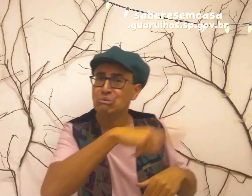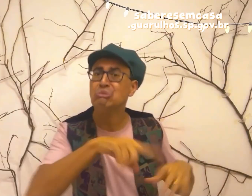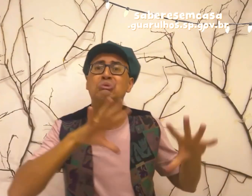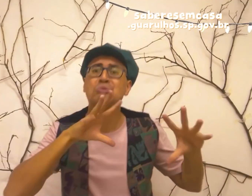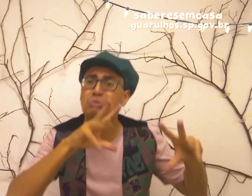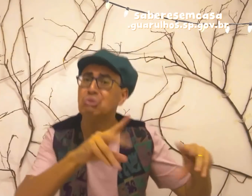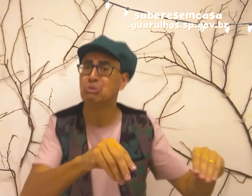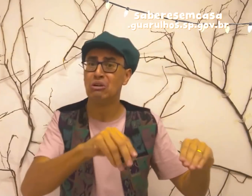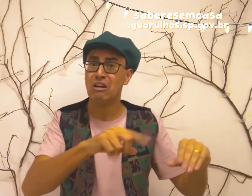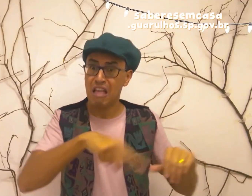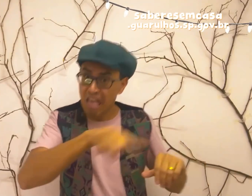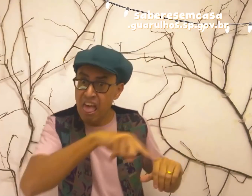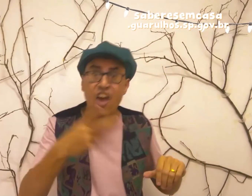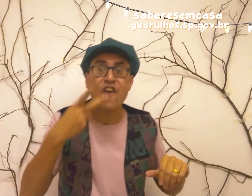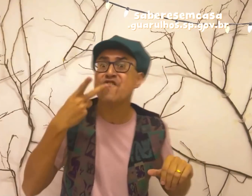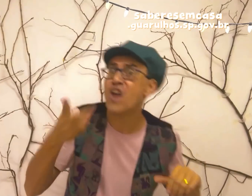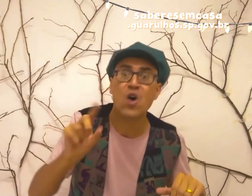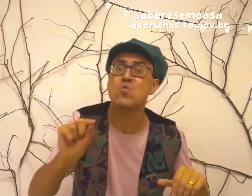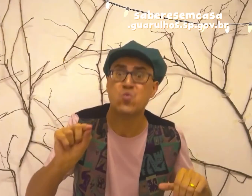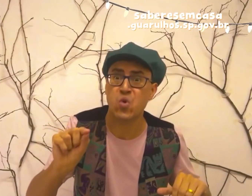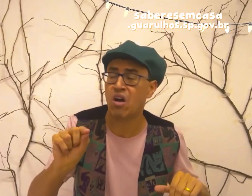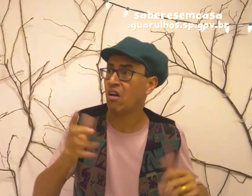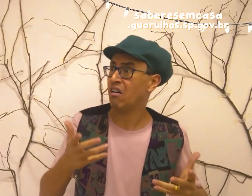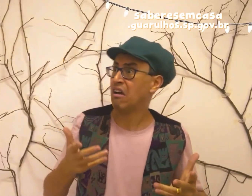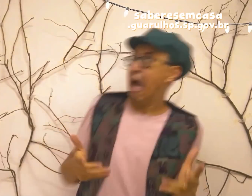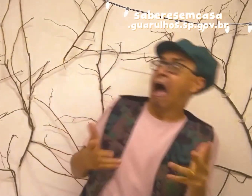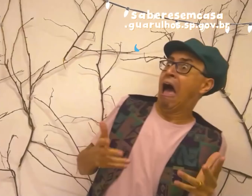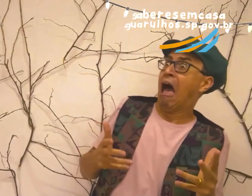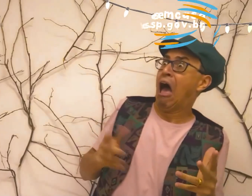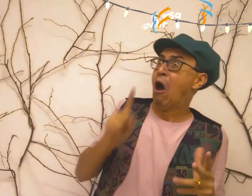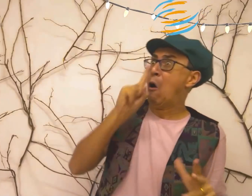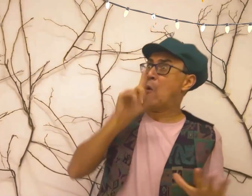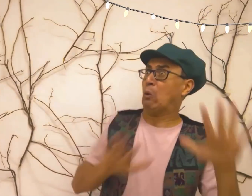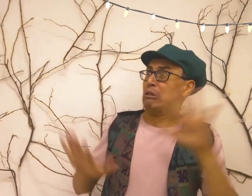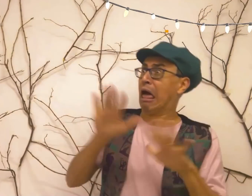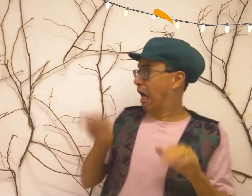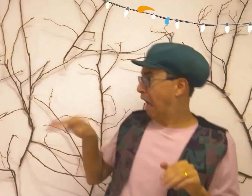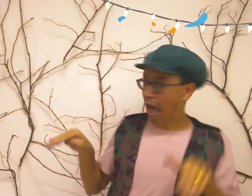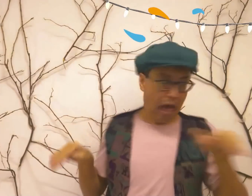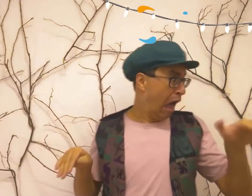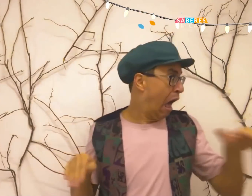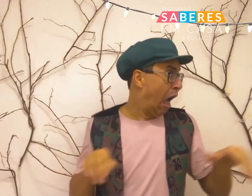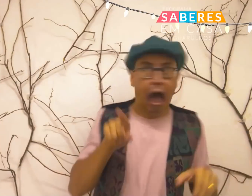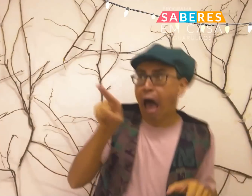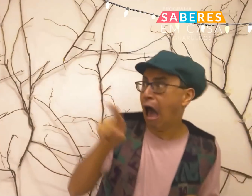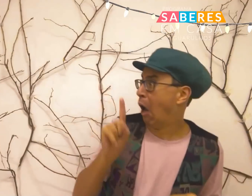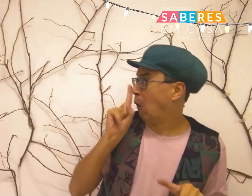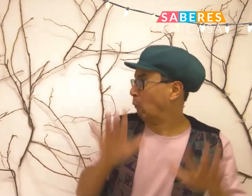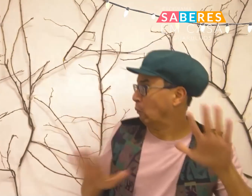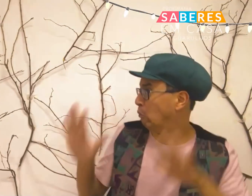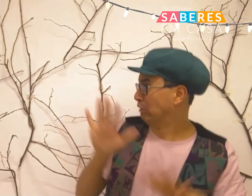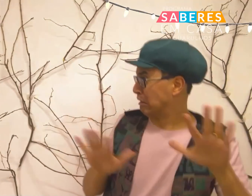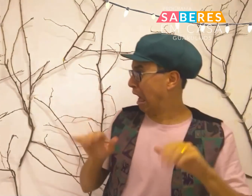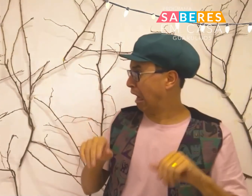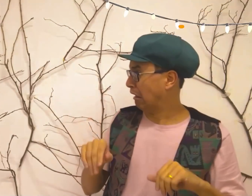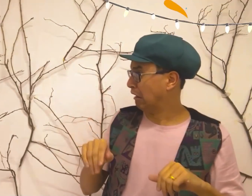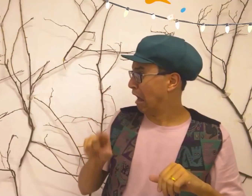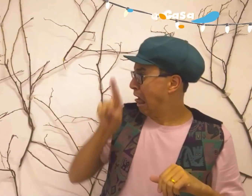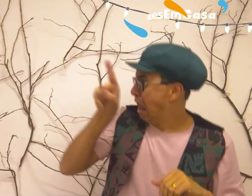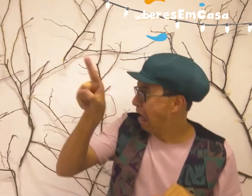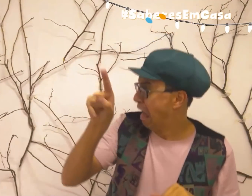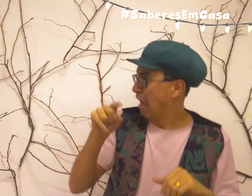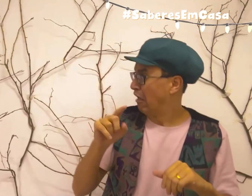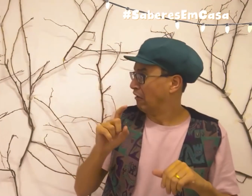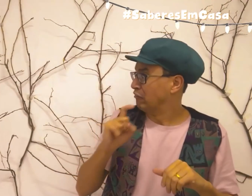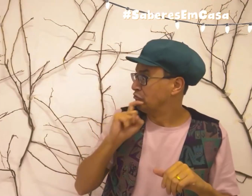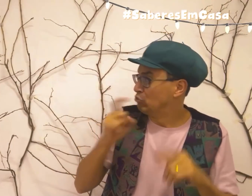Todos. Tanto que diziam assim: "Ah, cuidado, ei, cuidado, cuidado. Lá